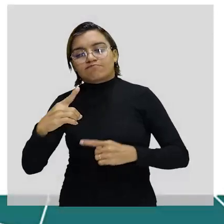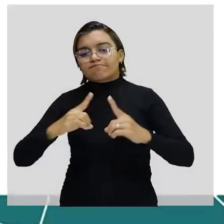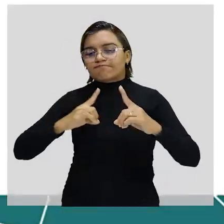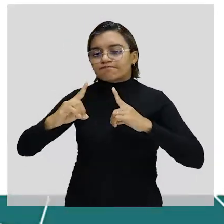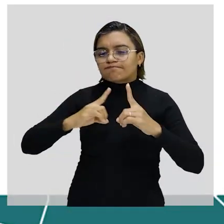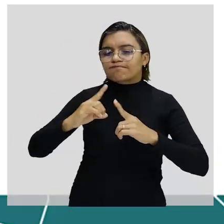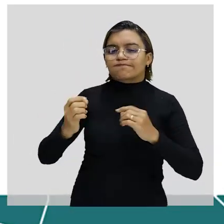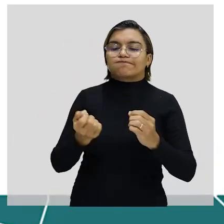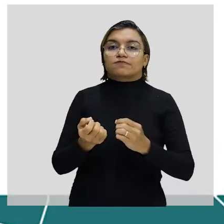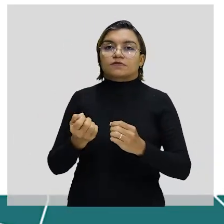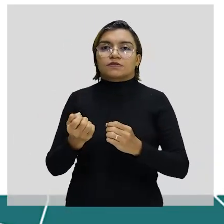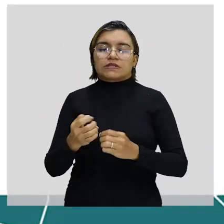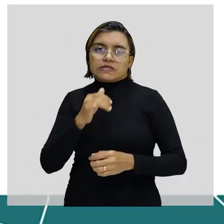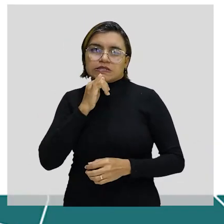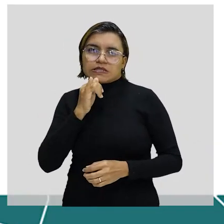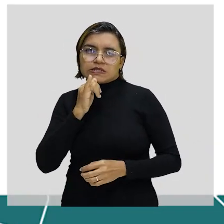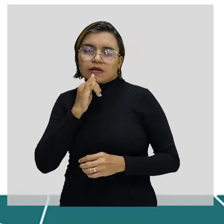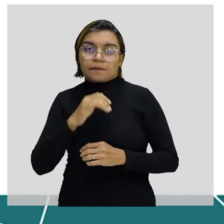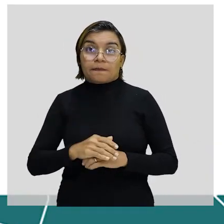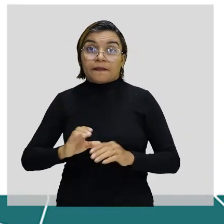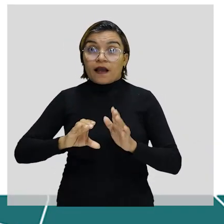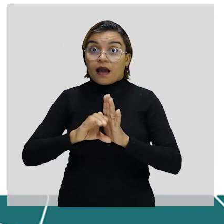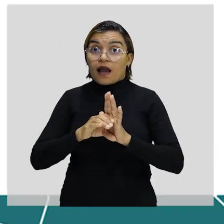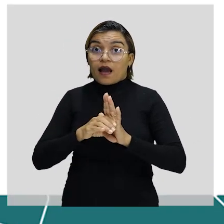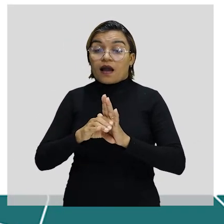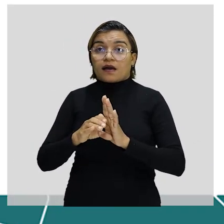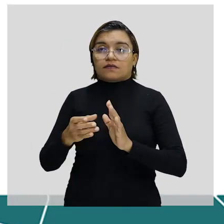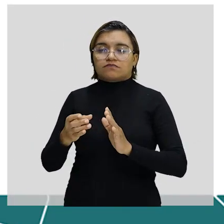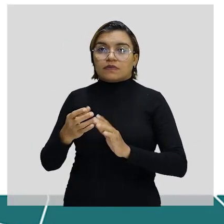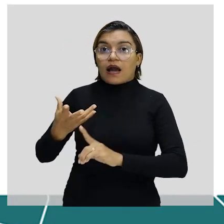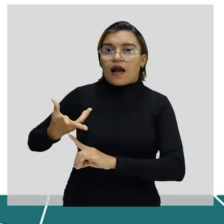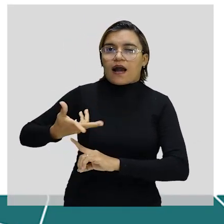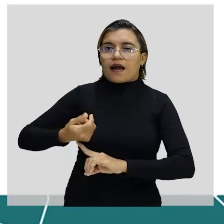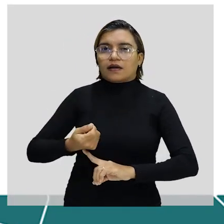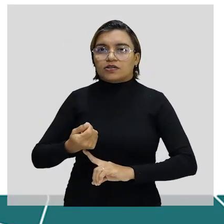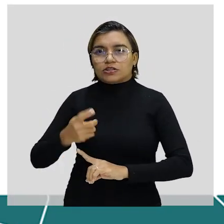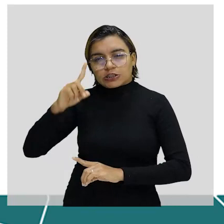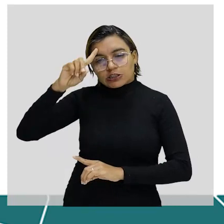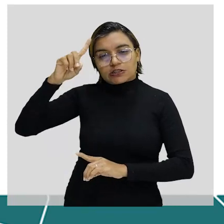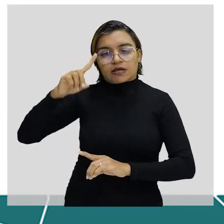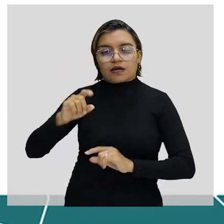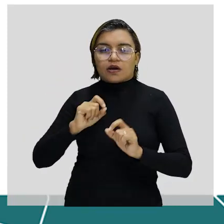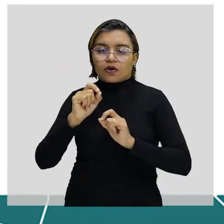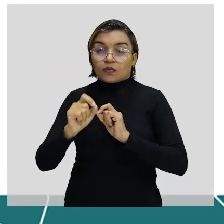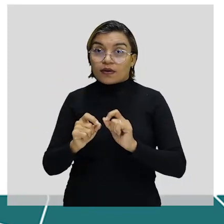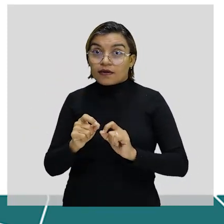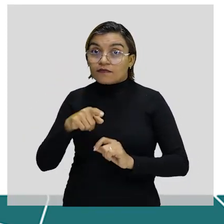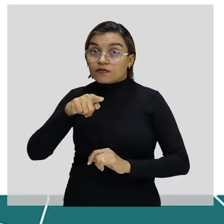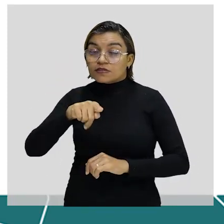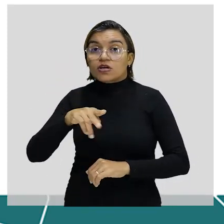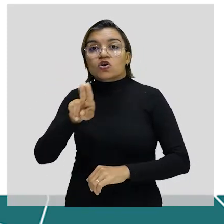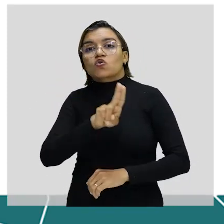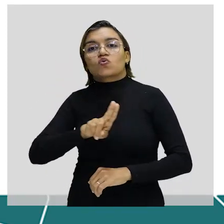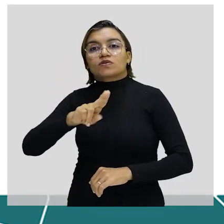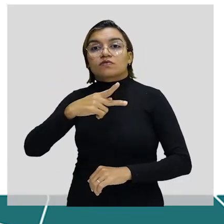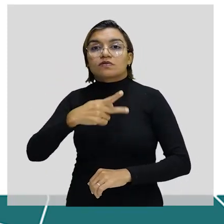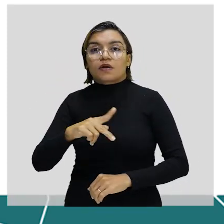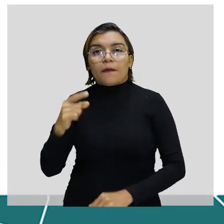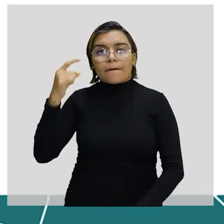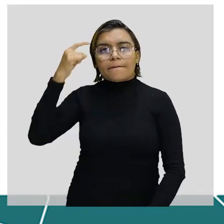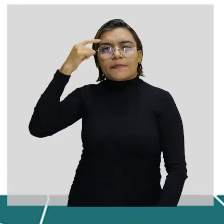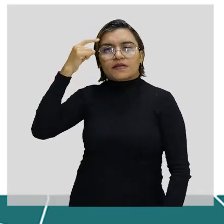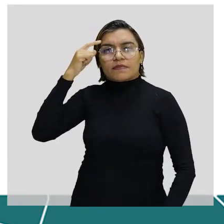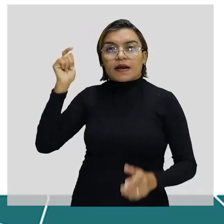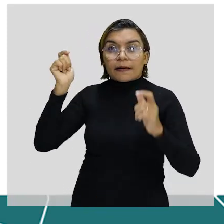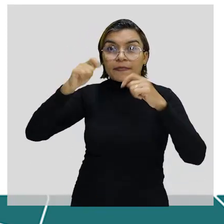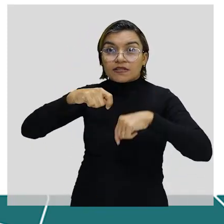da ideia, ou a concept art, arte conceitual, você está colocando literalmente o teu pensamento, a tua capacidade